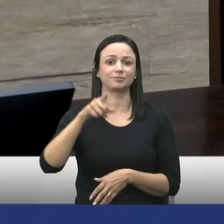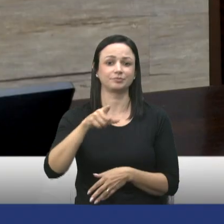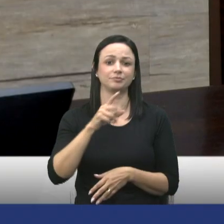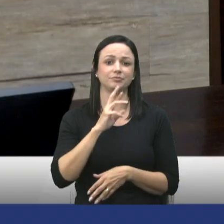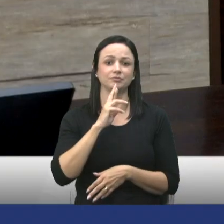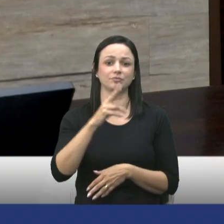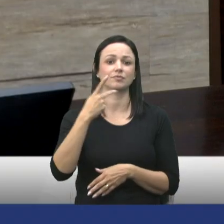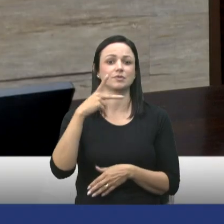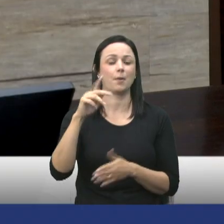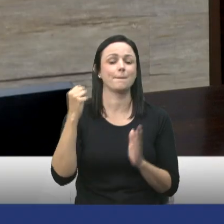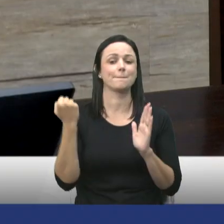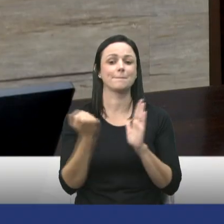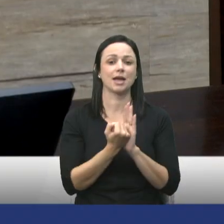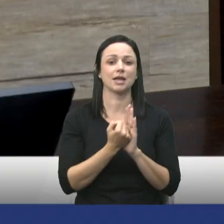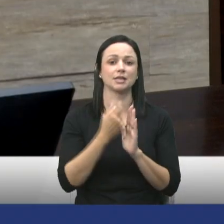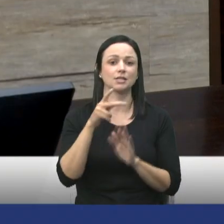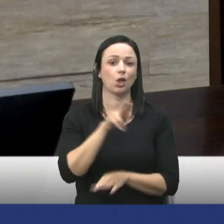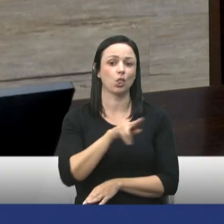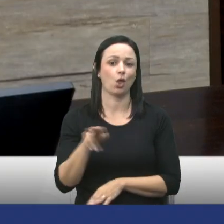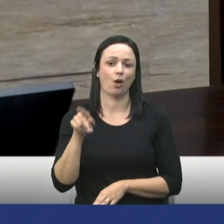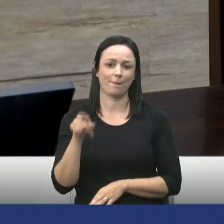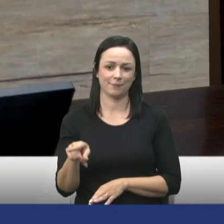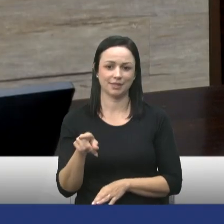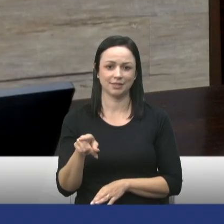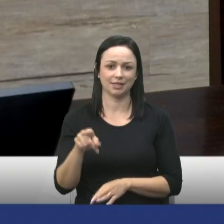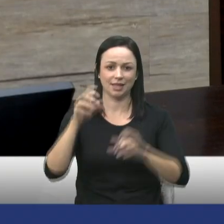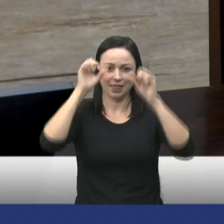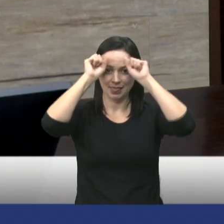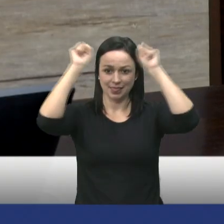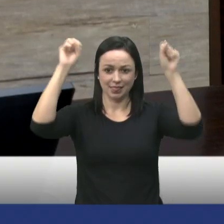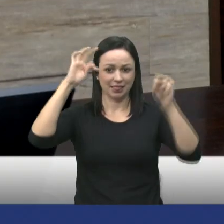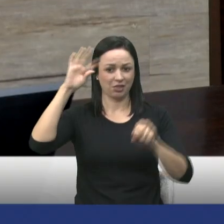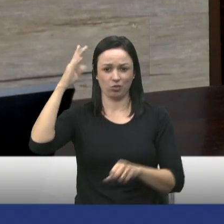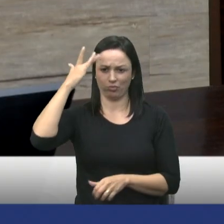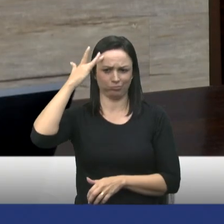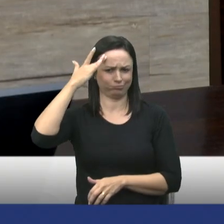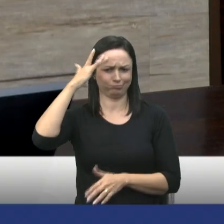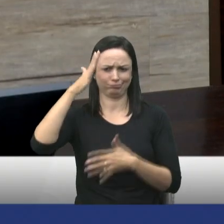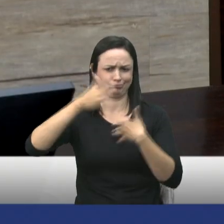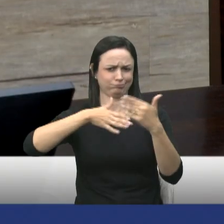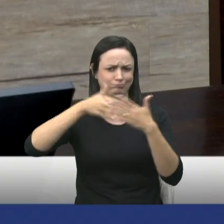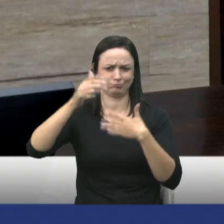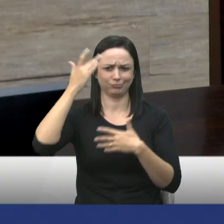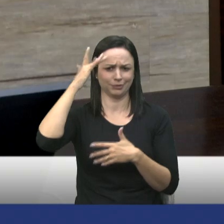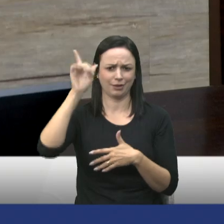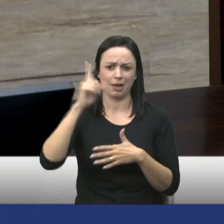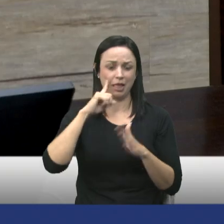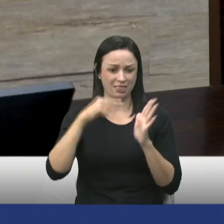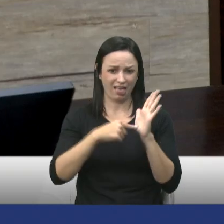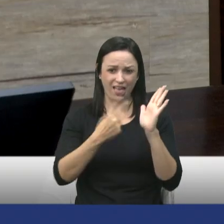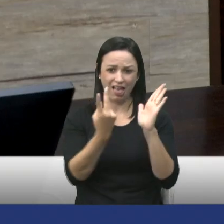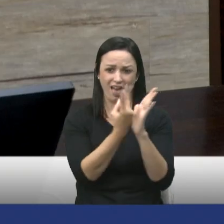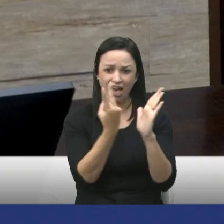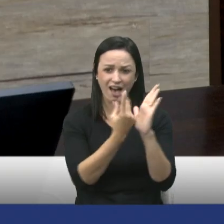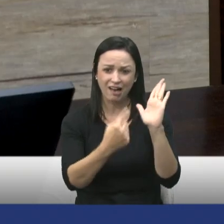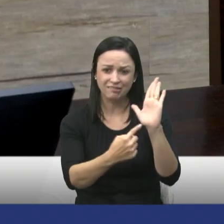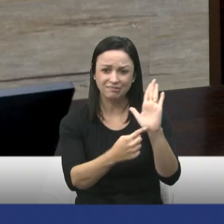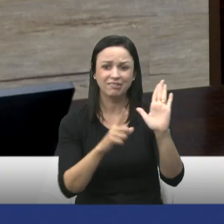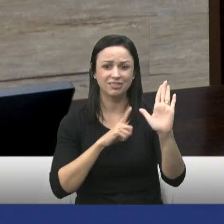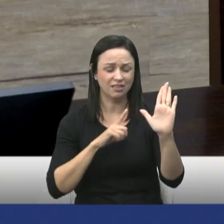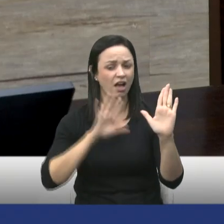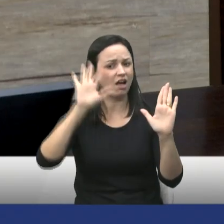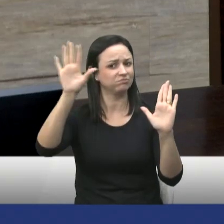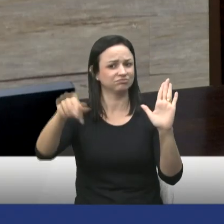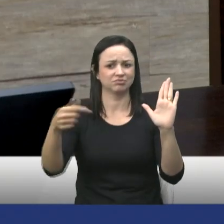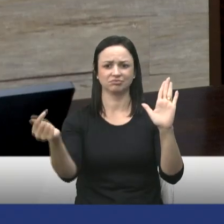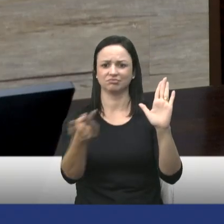seu patrimônio, é o seu nome. E o tribunal não quer saber. Tem apontamento lá, ele vai fazer, se você não tiver justificativa, vai ficar.